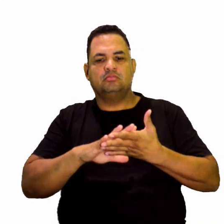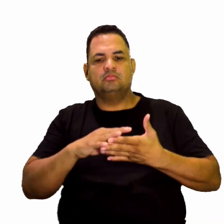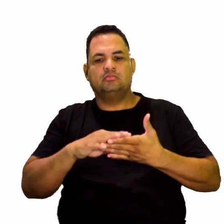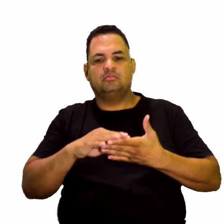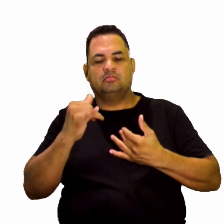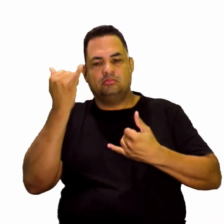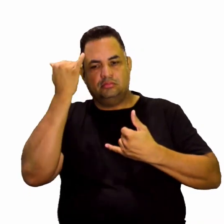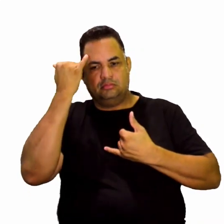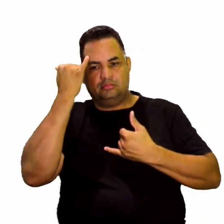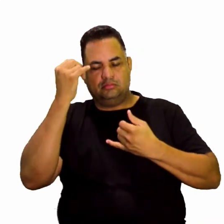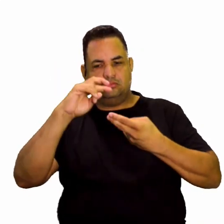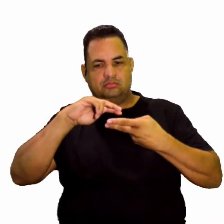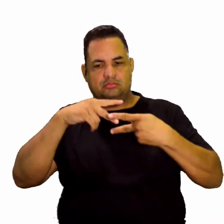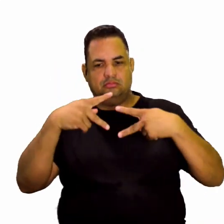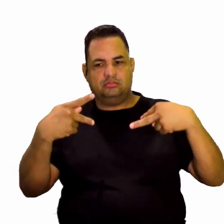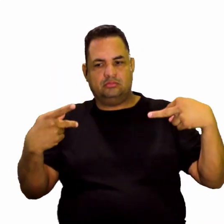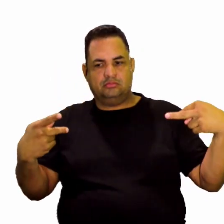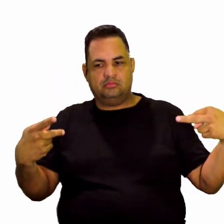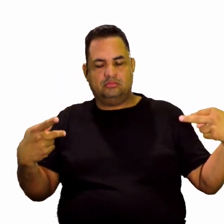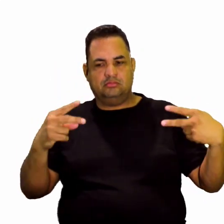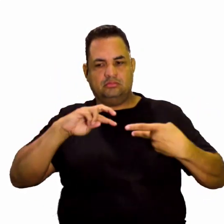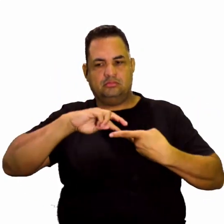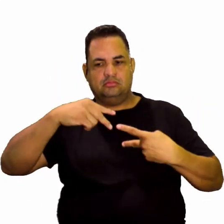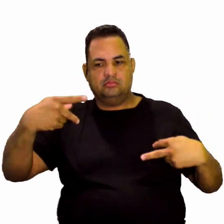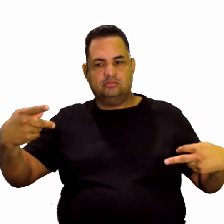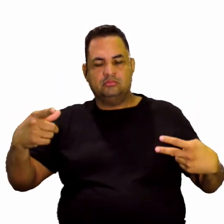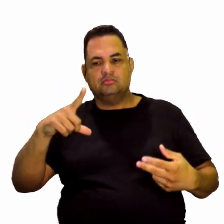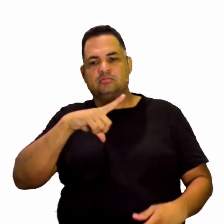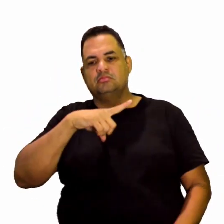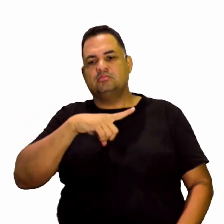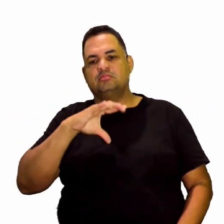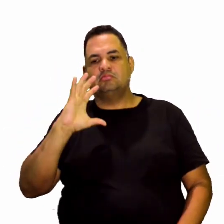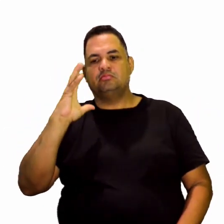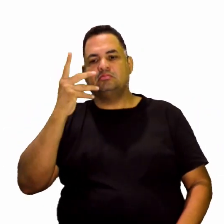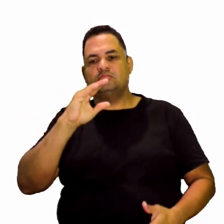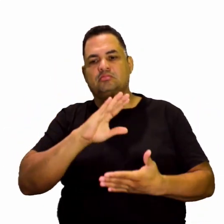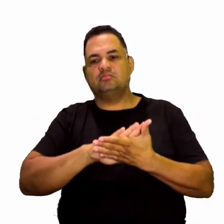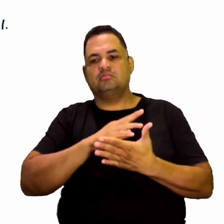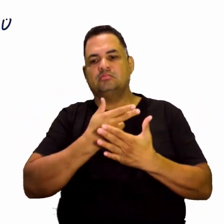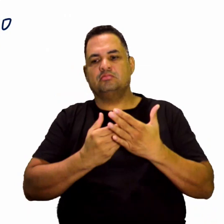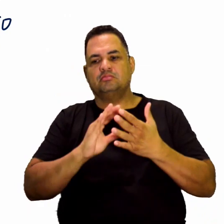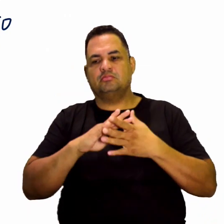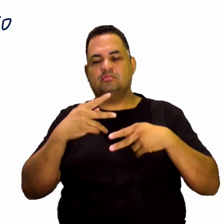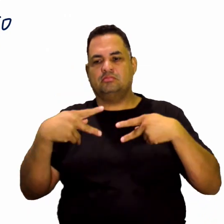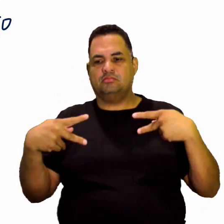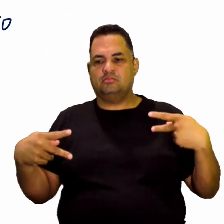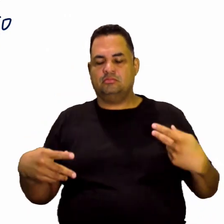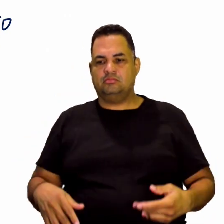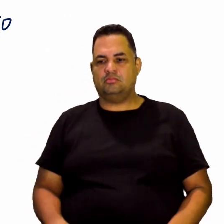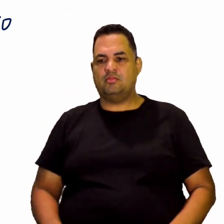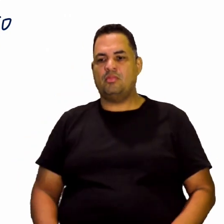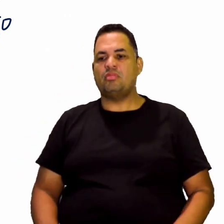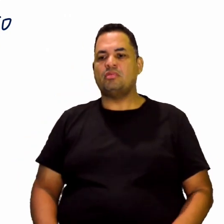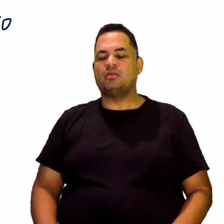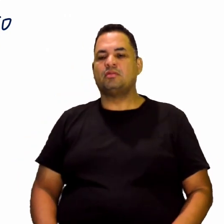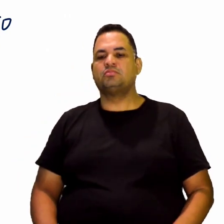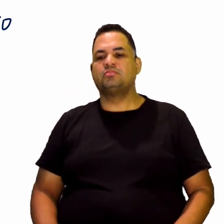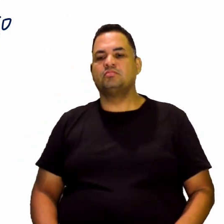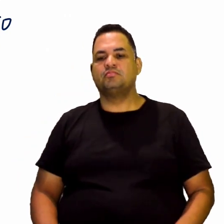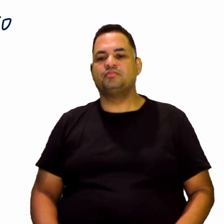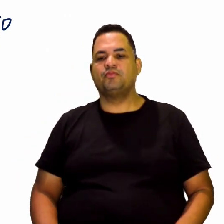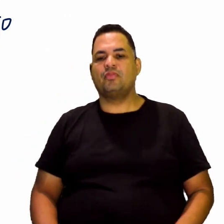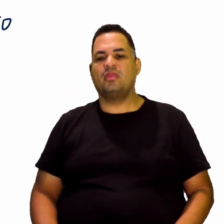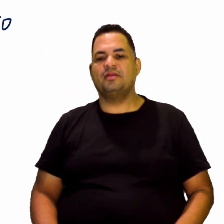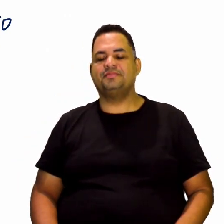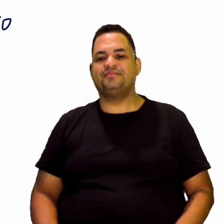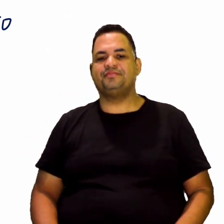genética, e ela tem essa capacidade também de tradução de proteínas, enfim, tá bom? E uma coisa também